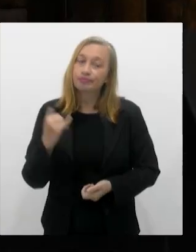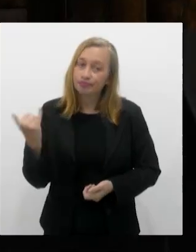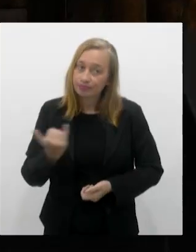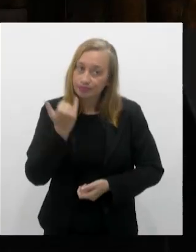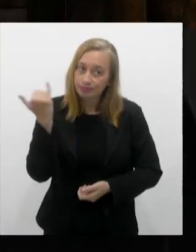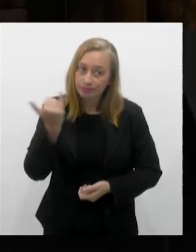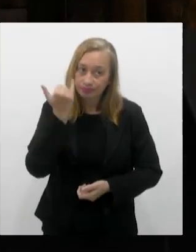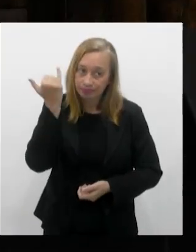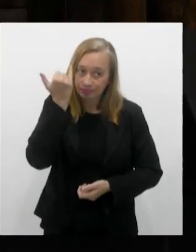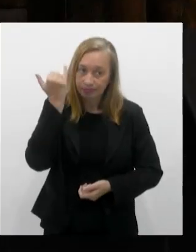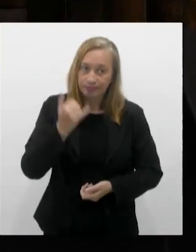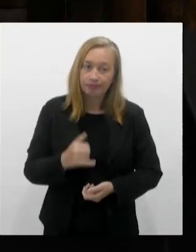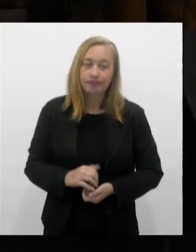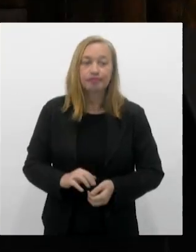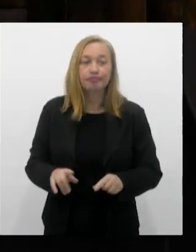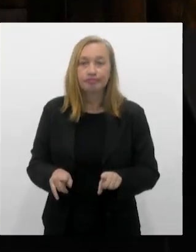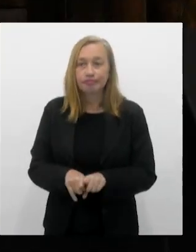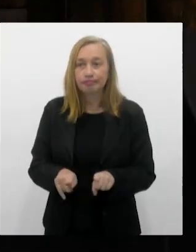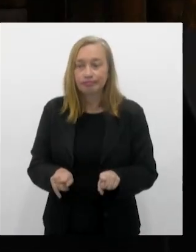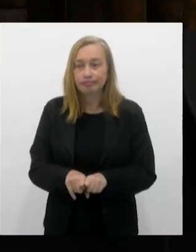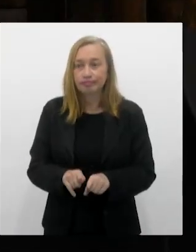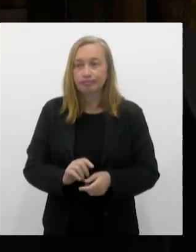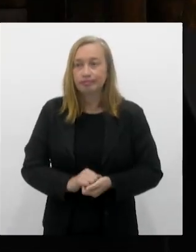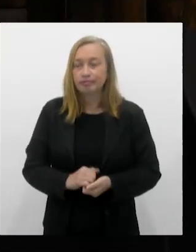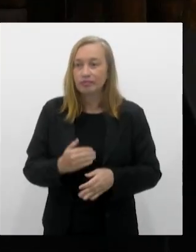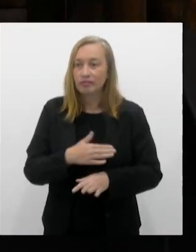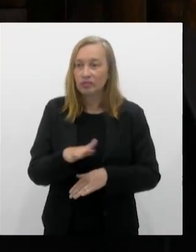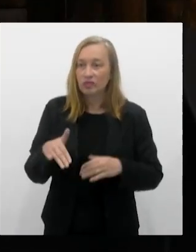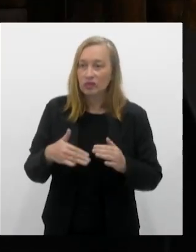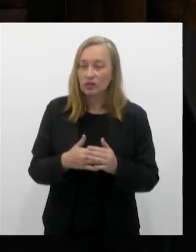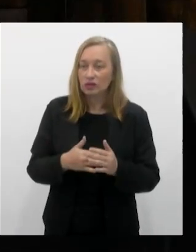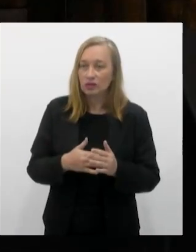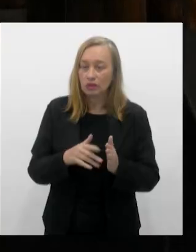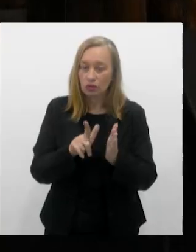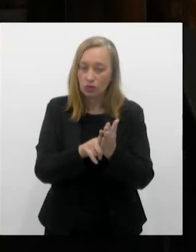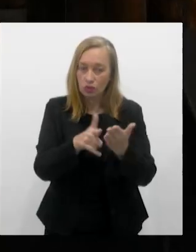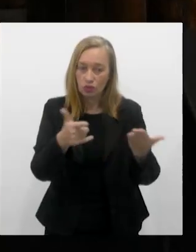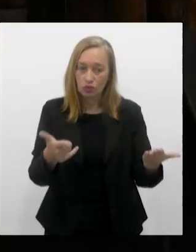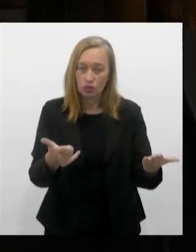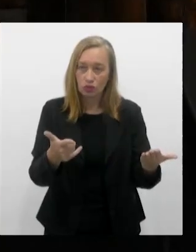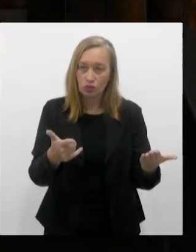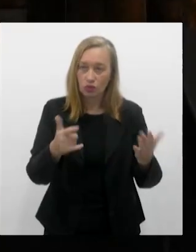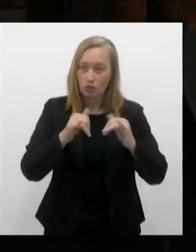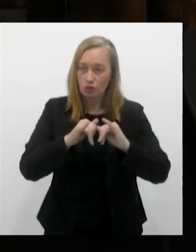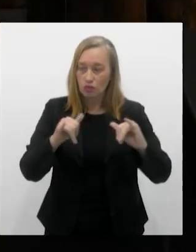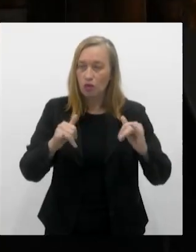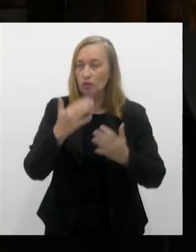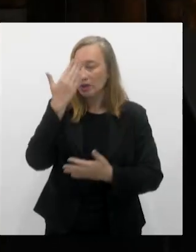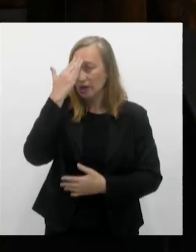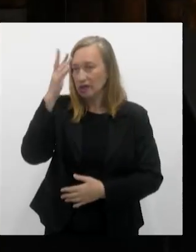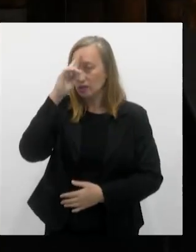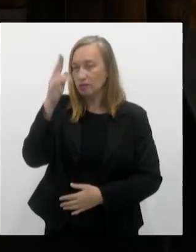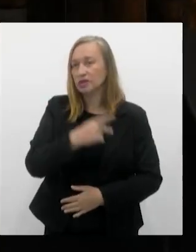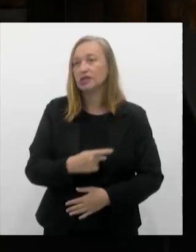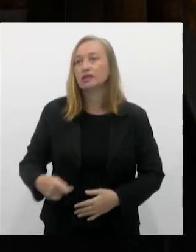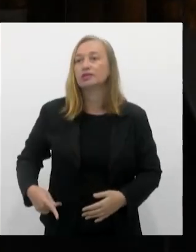relevante e está também em todas as páginas dos jornais. Obrigado, senhor